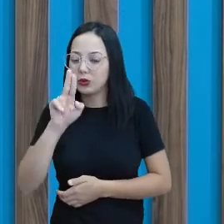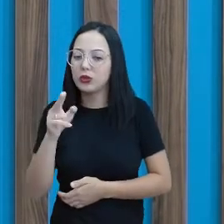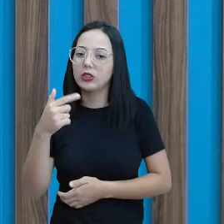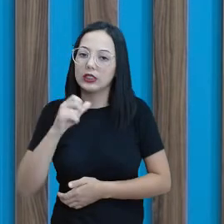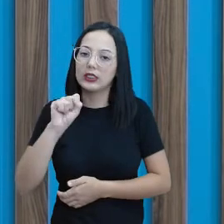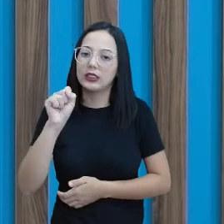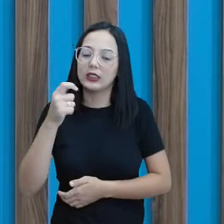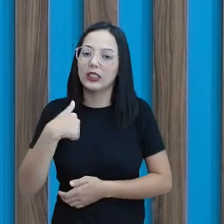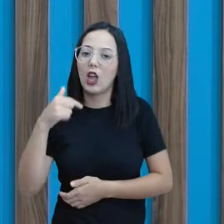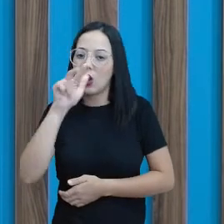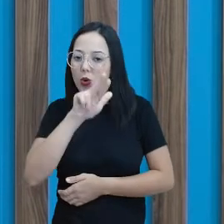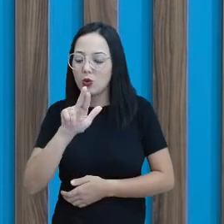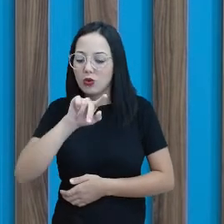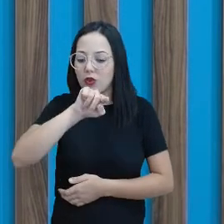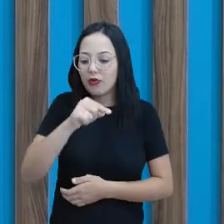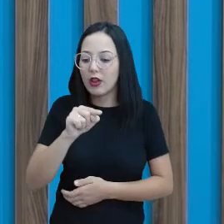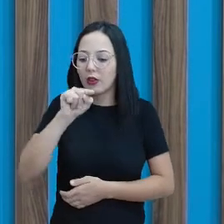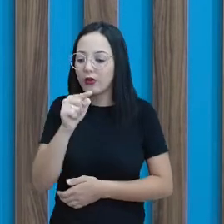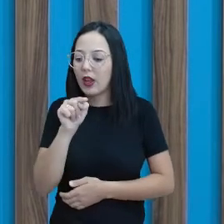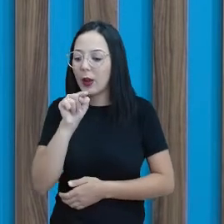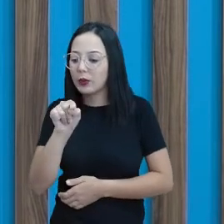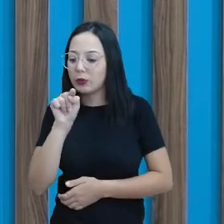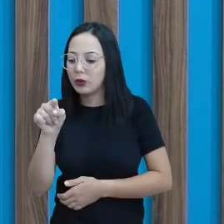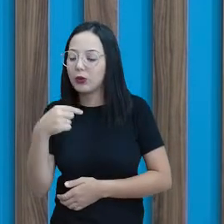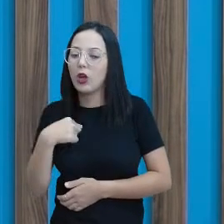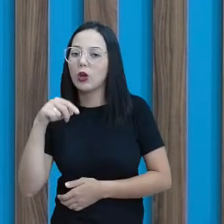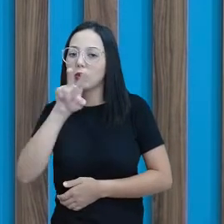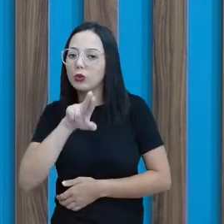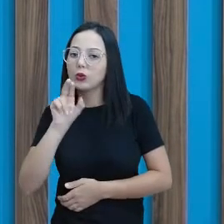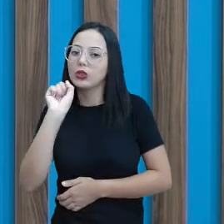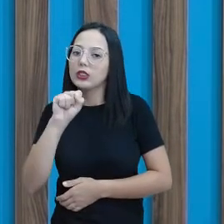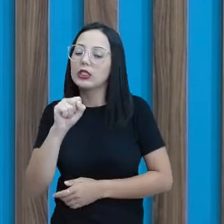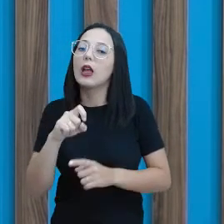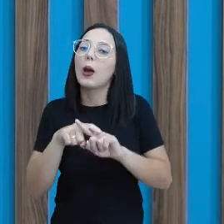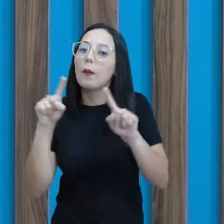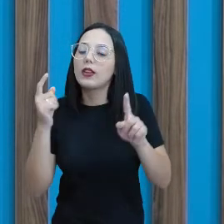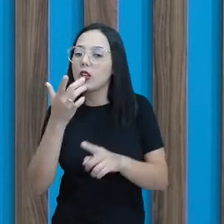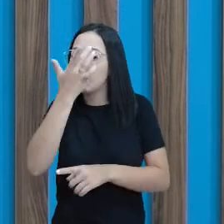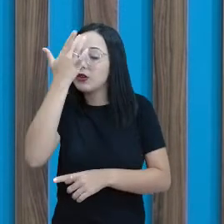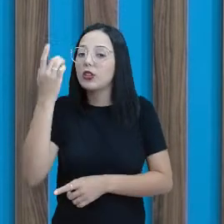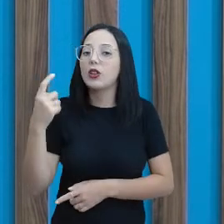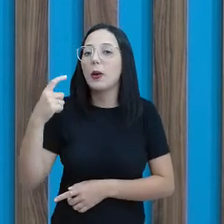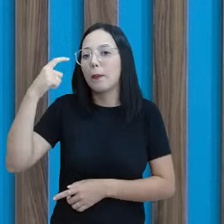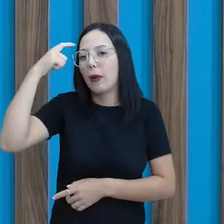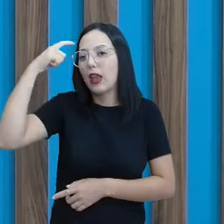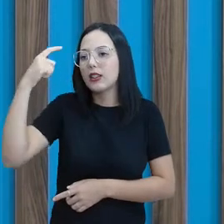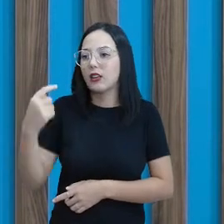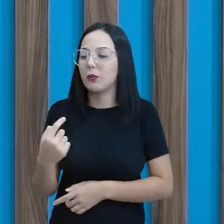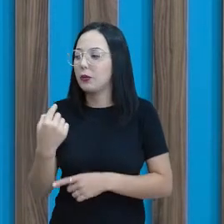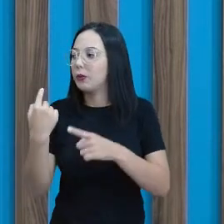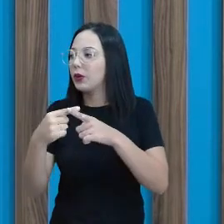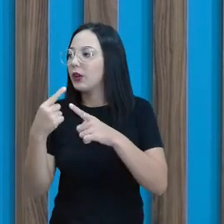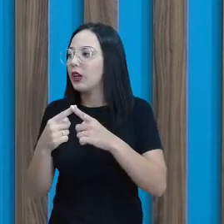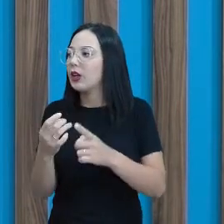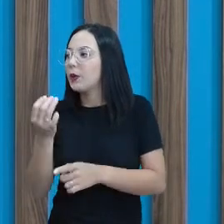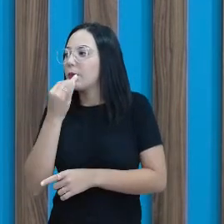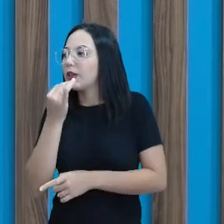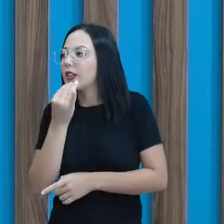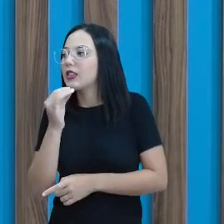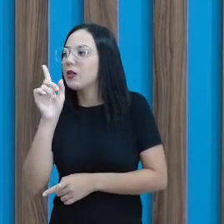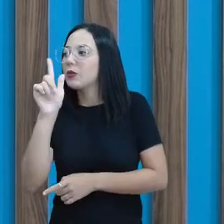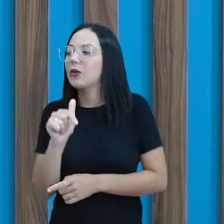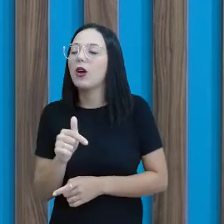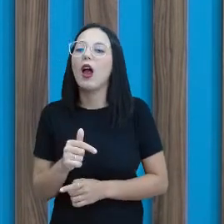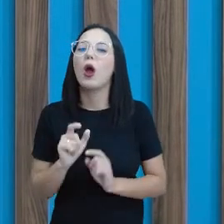apegada, né? A vírgula e ao ponto, aí eu uso muito. Sendo que muita gente acha que é sinal de grosseria, professora, fazer a pontuação certinha.